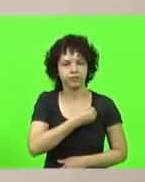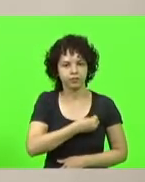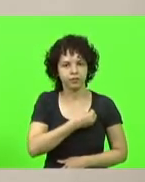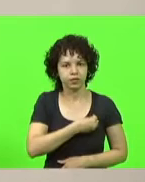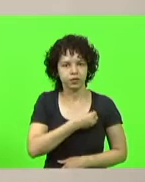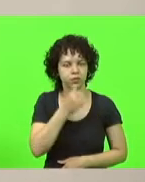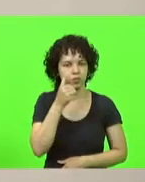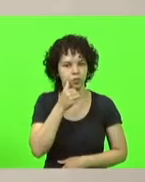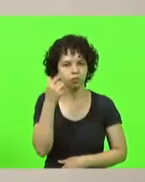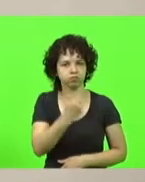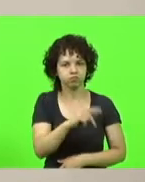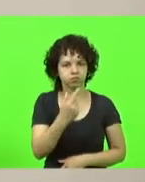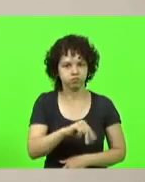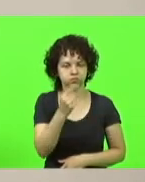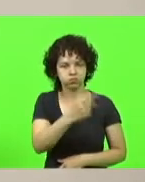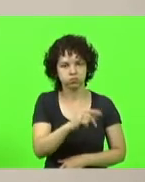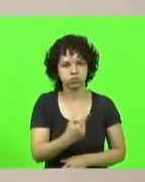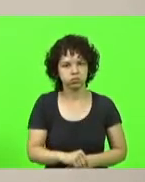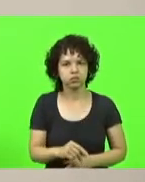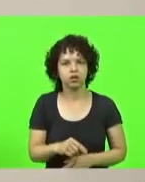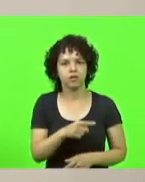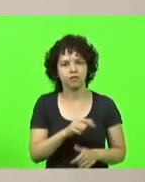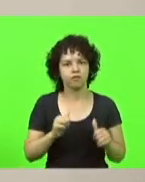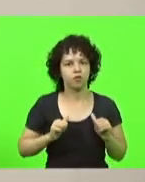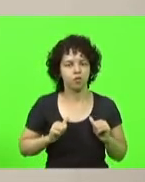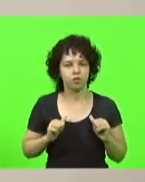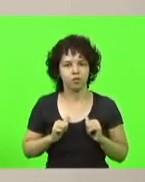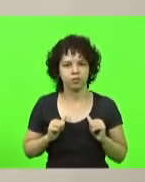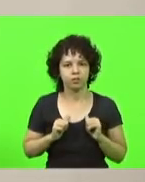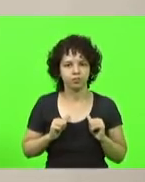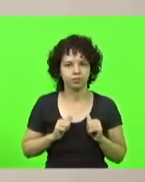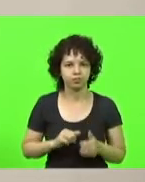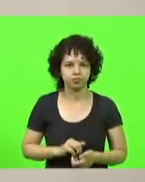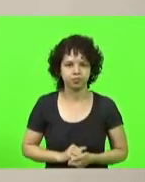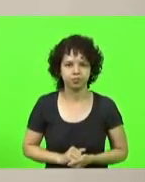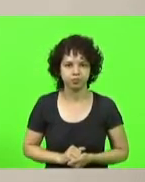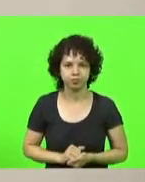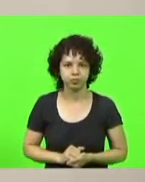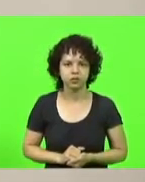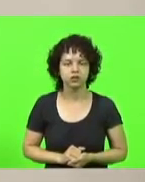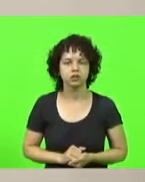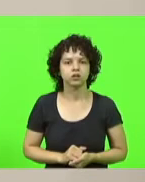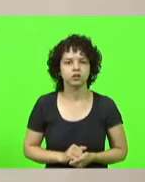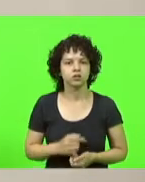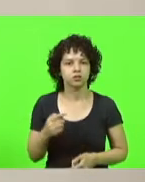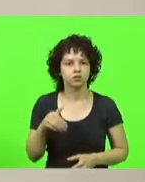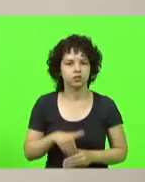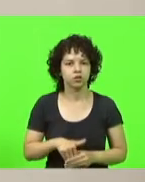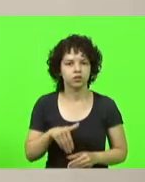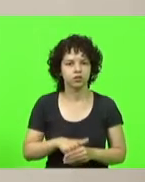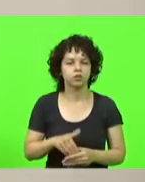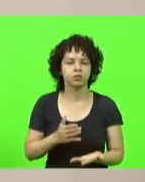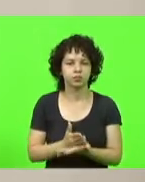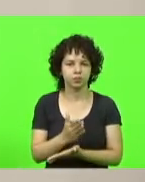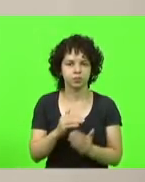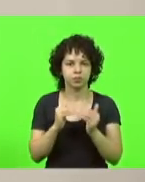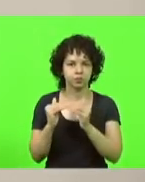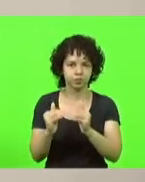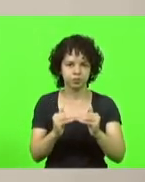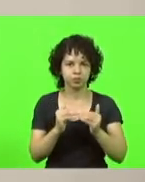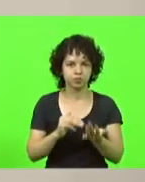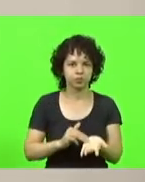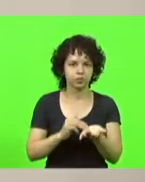enquanto estava de folga, em discussão. Não havendo quem queira discutir, em votação. Deputados que aprovam, permaneçam como se encontram. Aprovado por unanimidade.